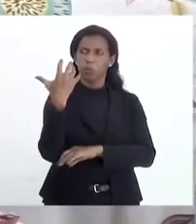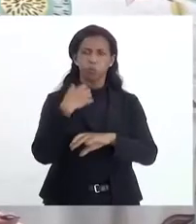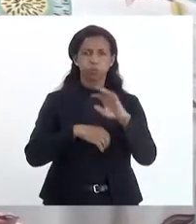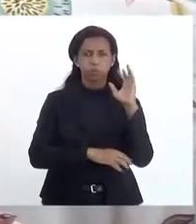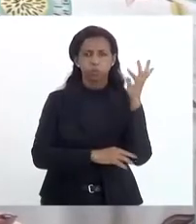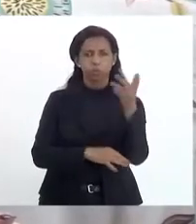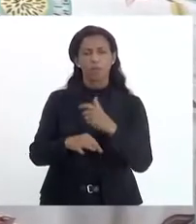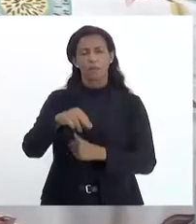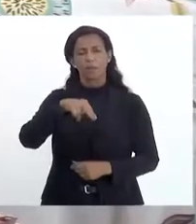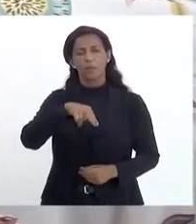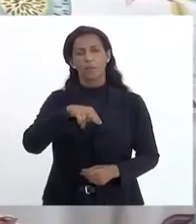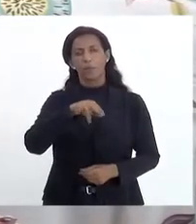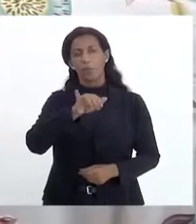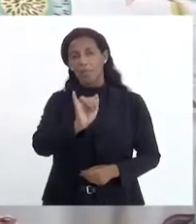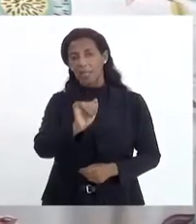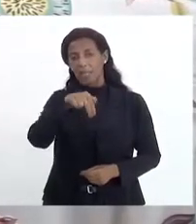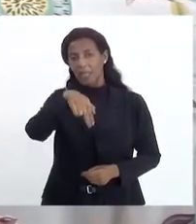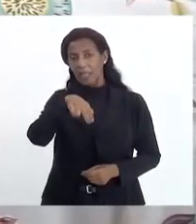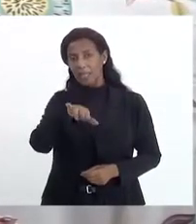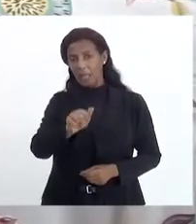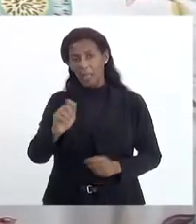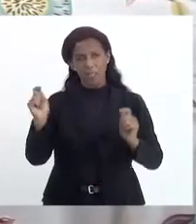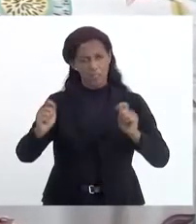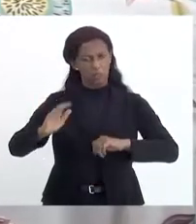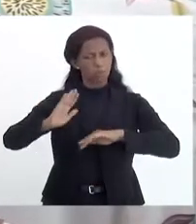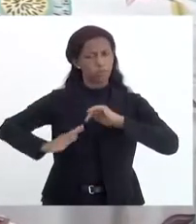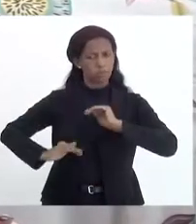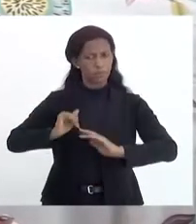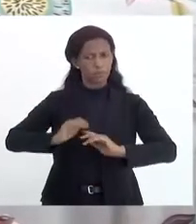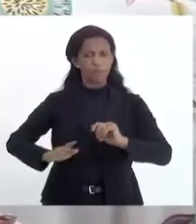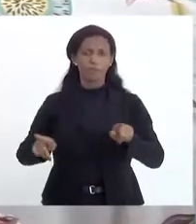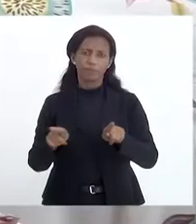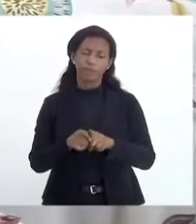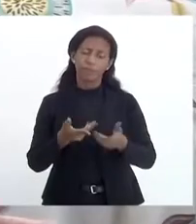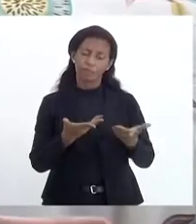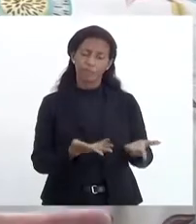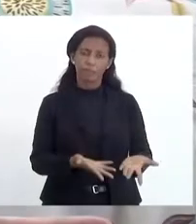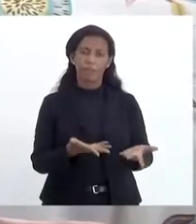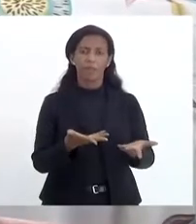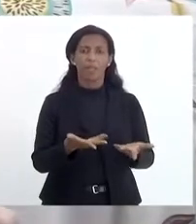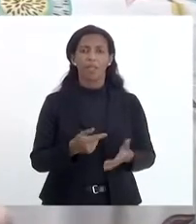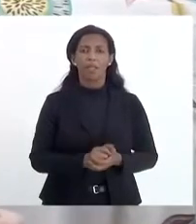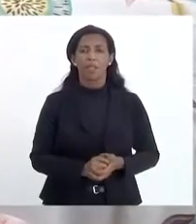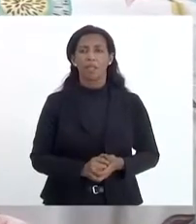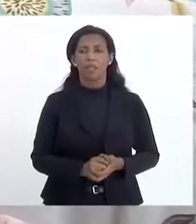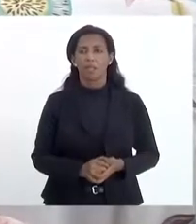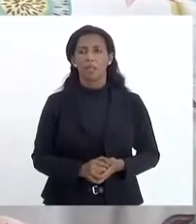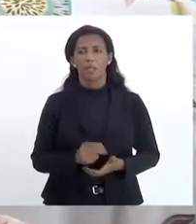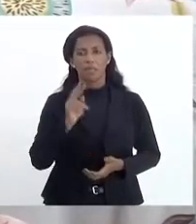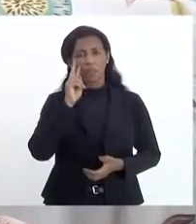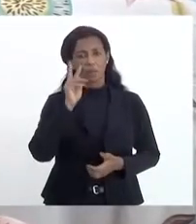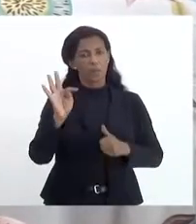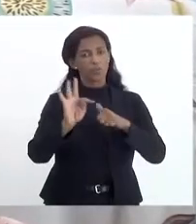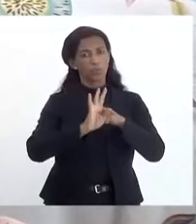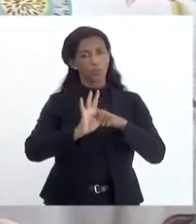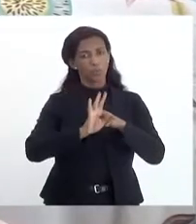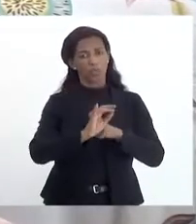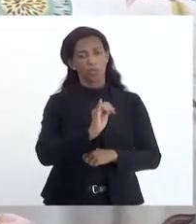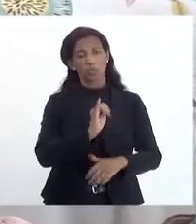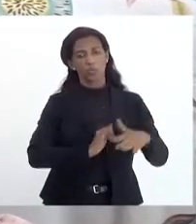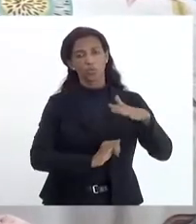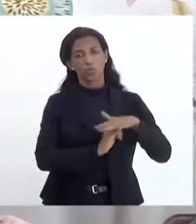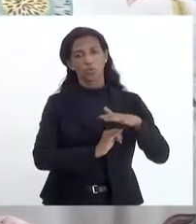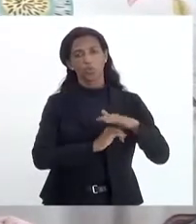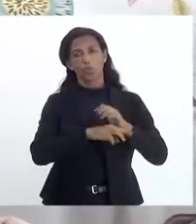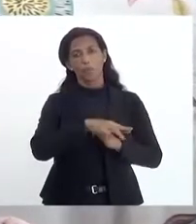INEA são técnicos competentes, assim como também considero competentes os técnicos do Instituto do